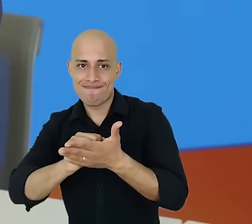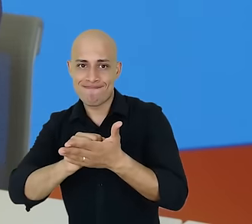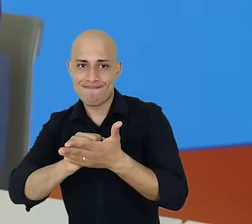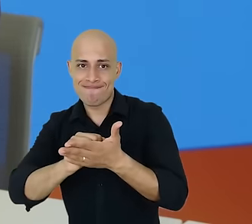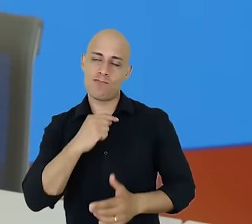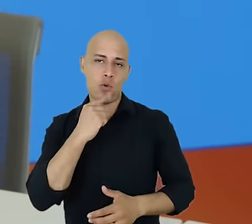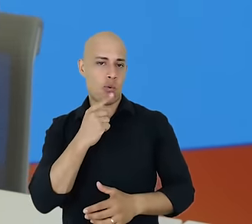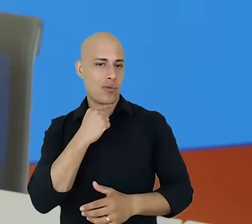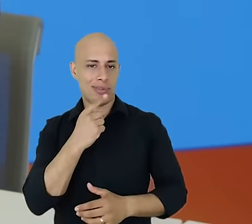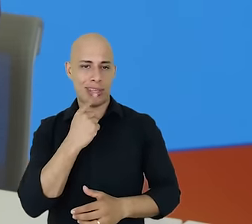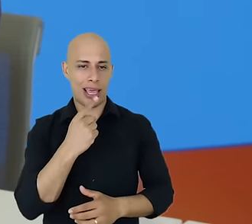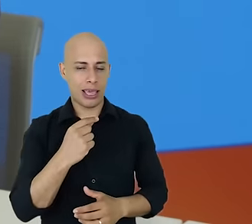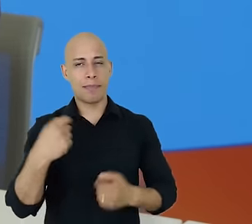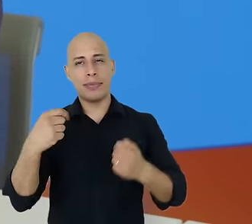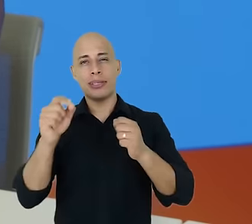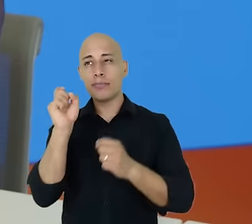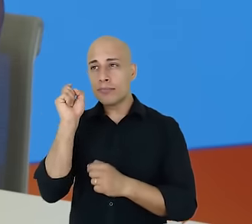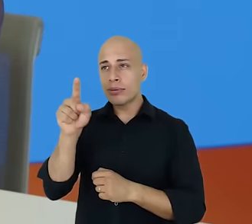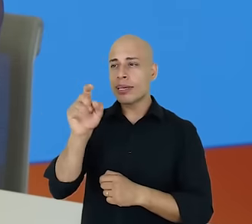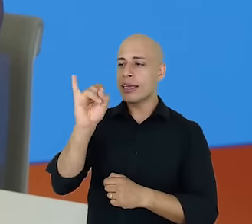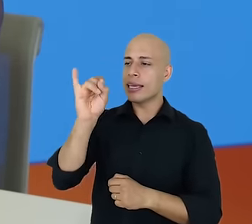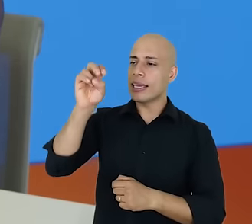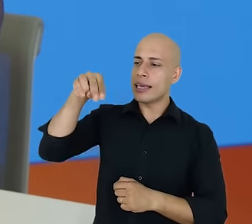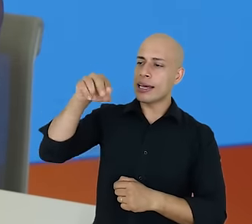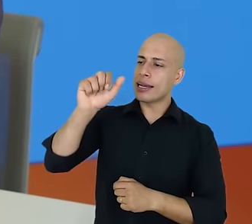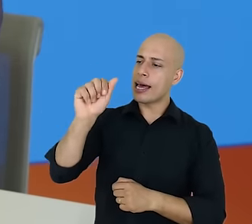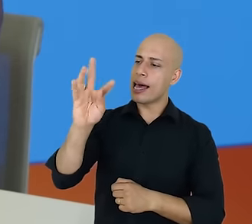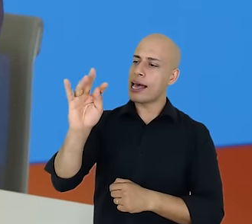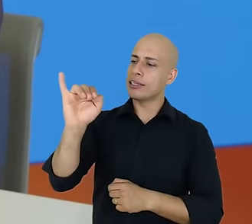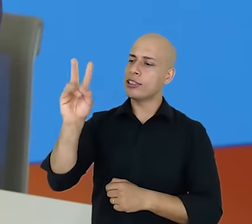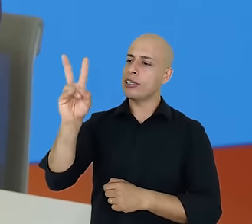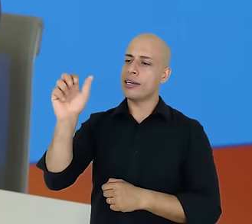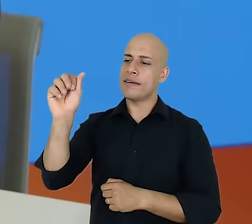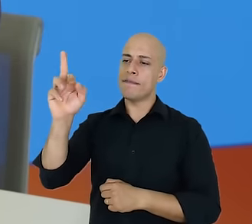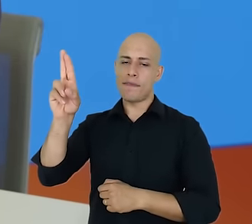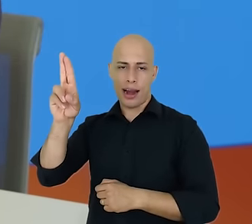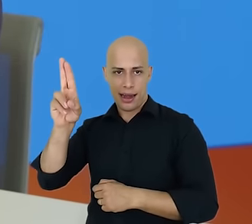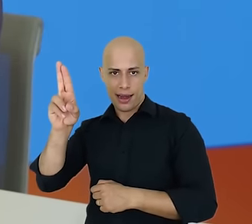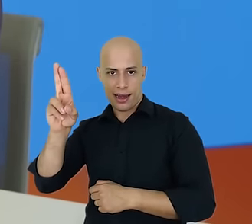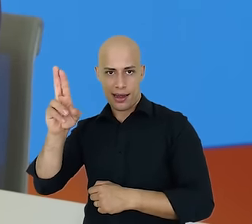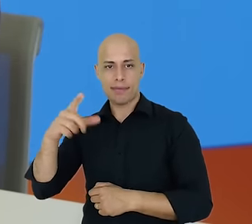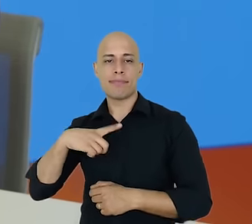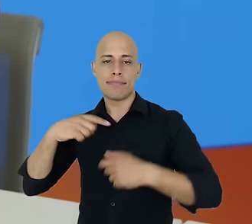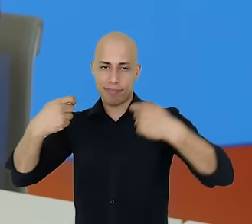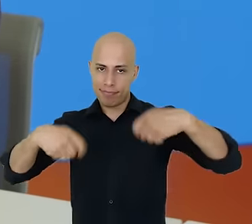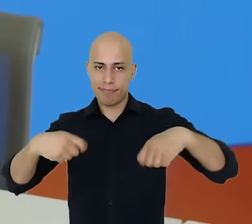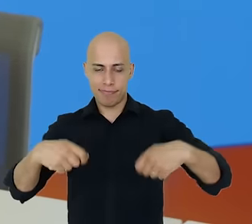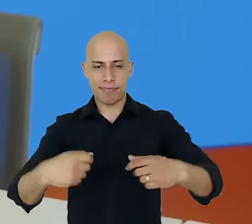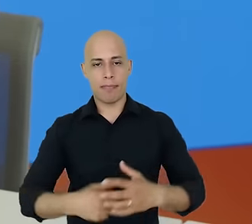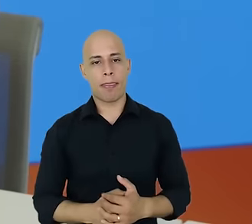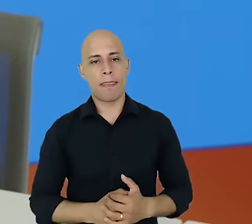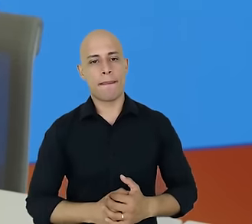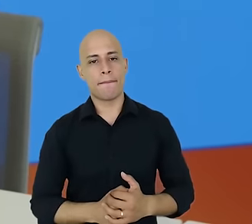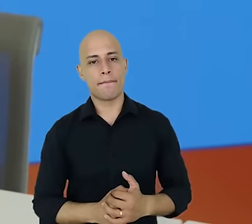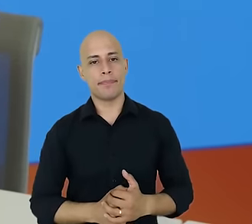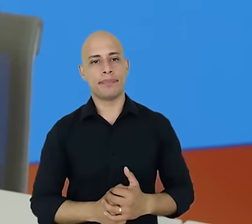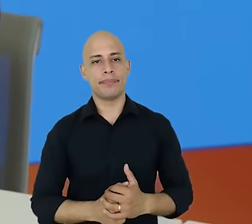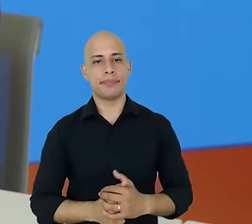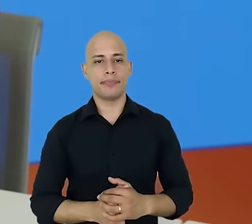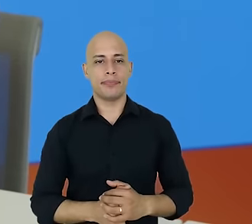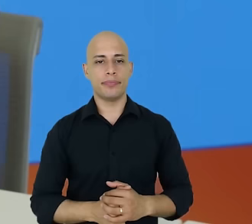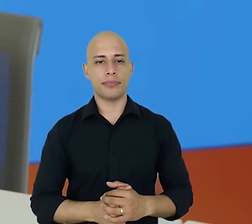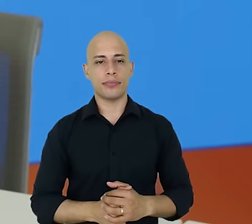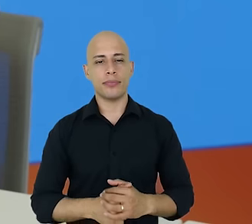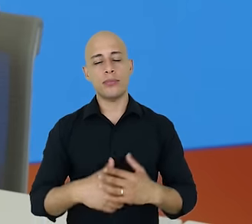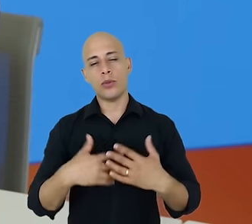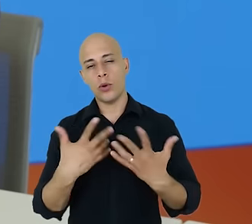inativar né notas fiscais também Elas quando você inicia a nota tem algum erro sist tema ele fica com